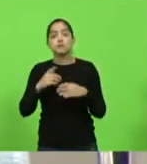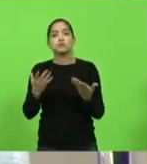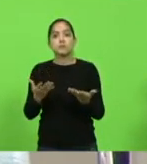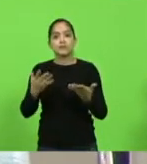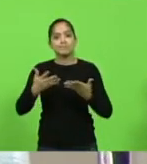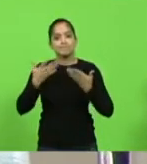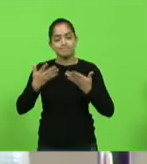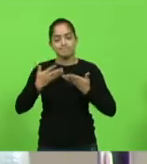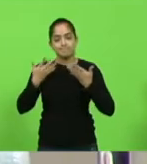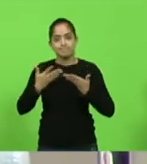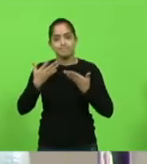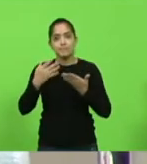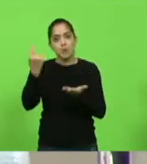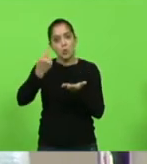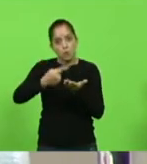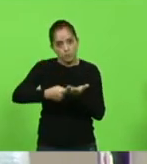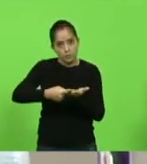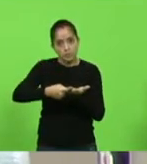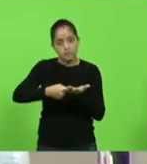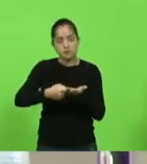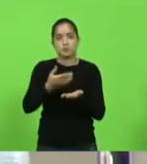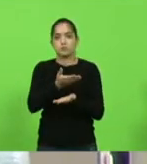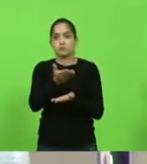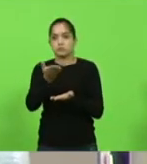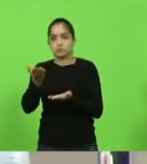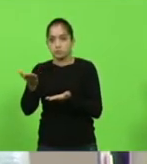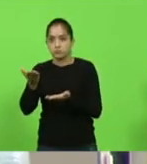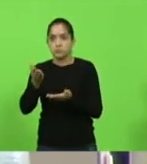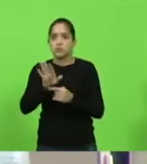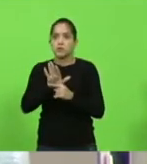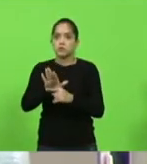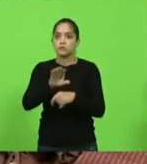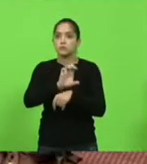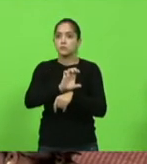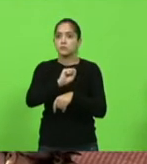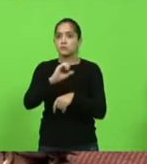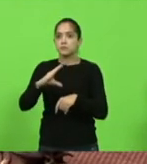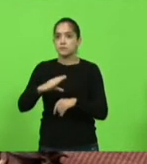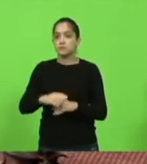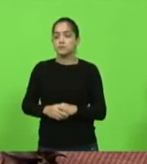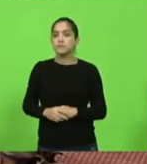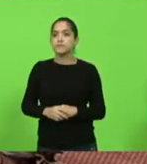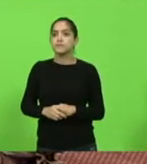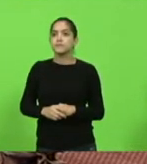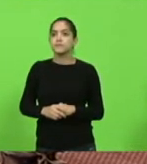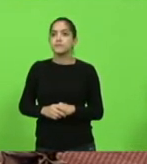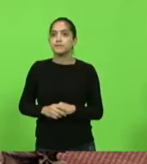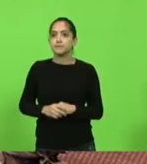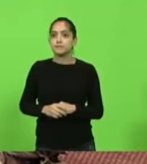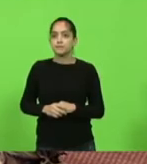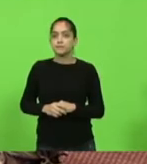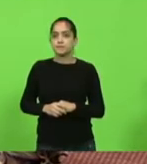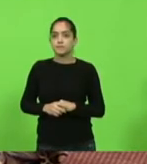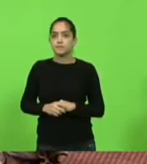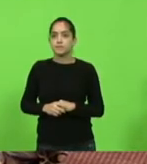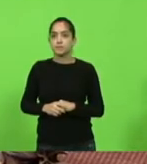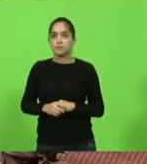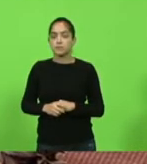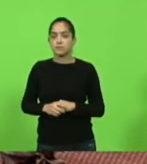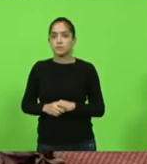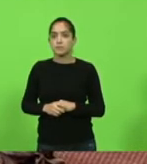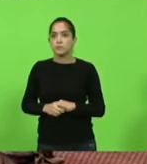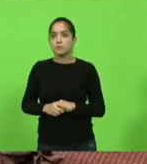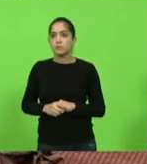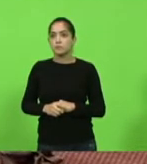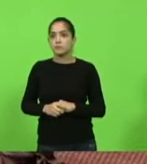estar firmando este grande compromisso em prol de Santa Catarina e o